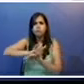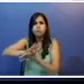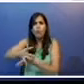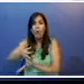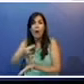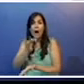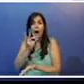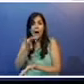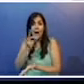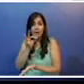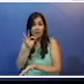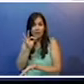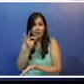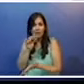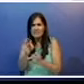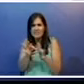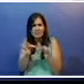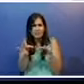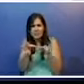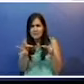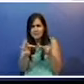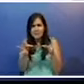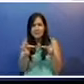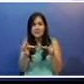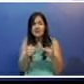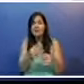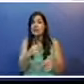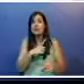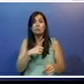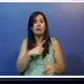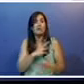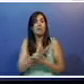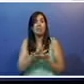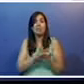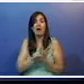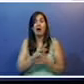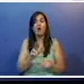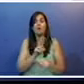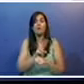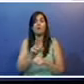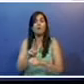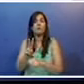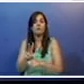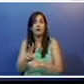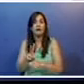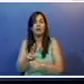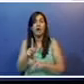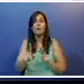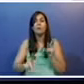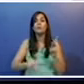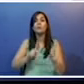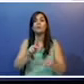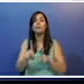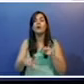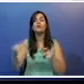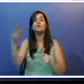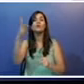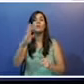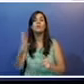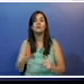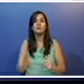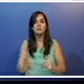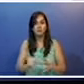cafezinho despretensioso e sem os devidos cuidados pode provocar em uma população como a do